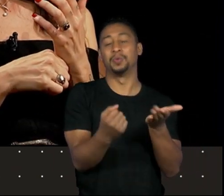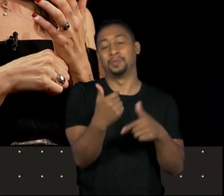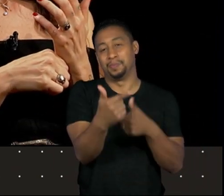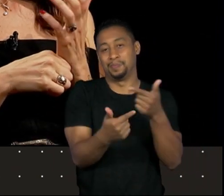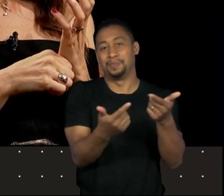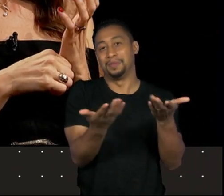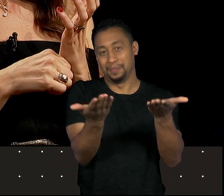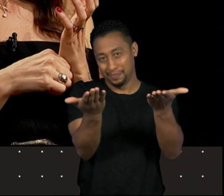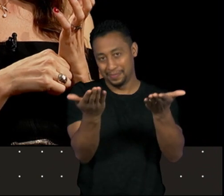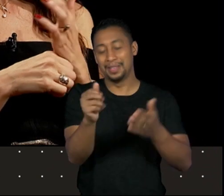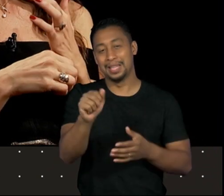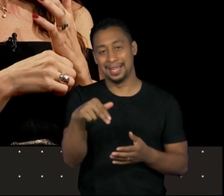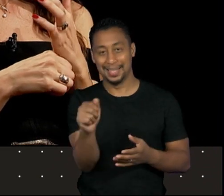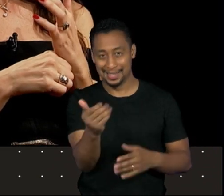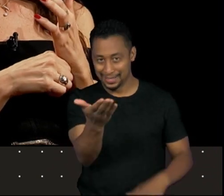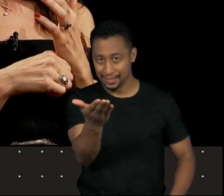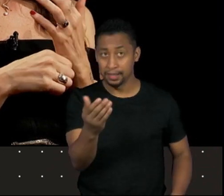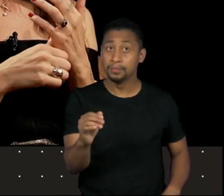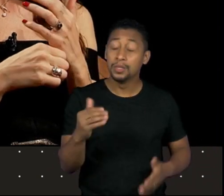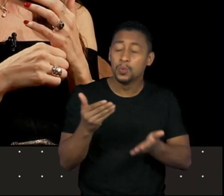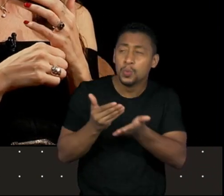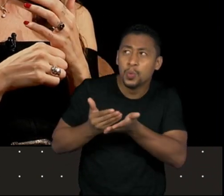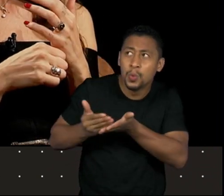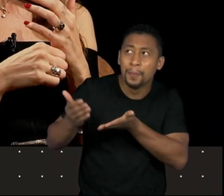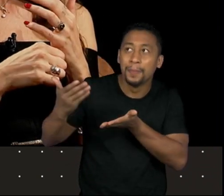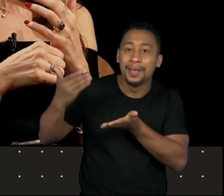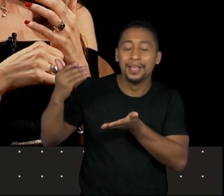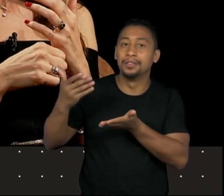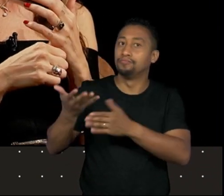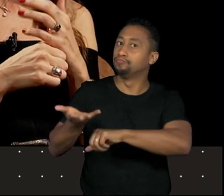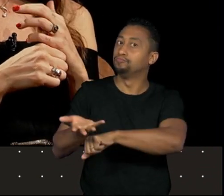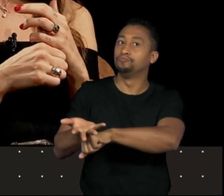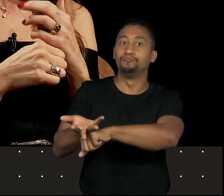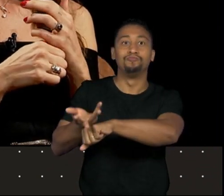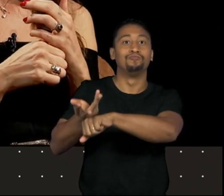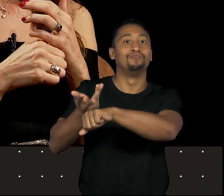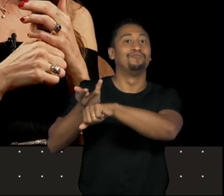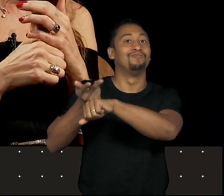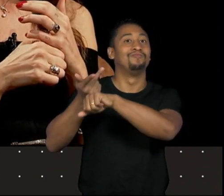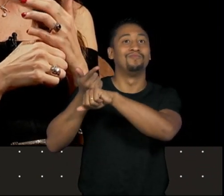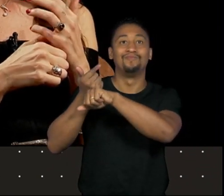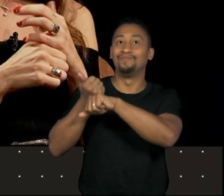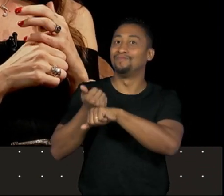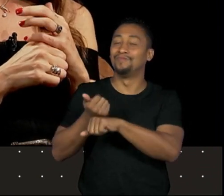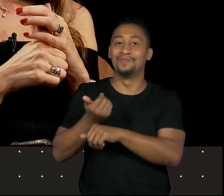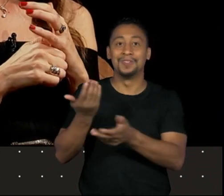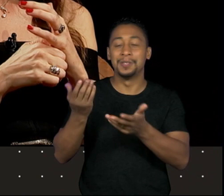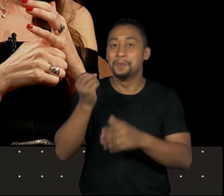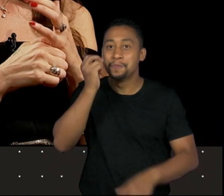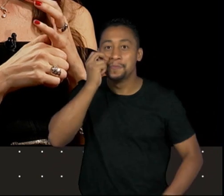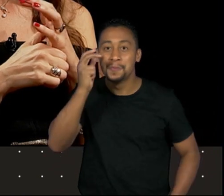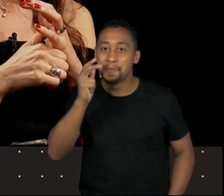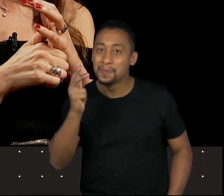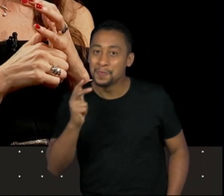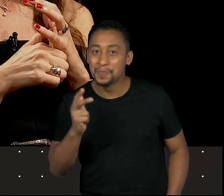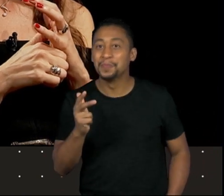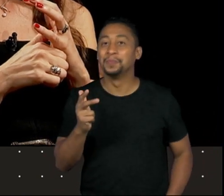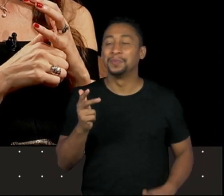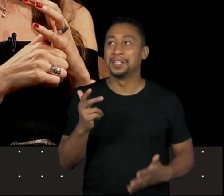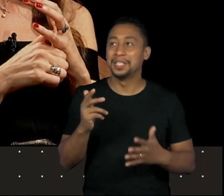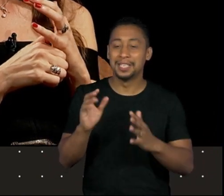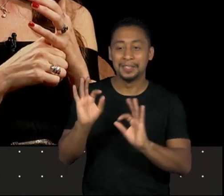desde o começo, sempre se mostrou muito talentosa, muito antenada, assim, a parte